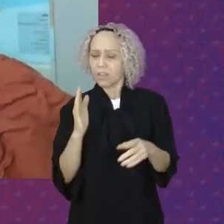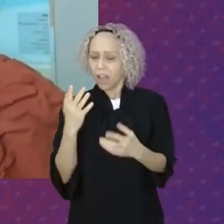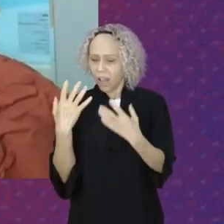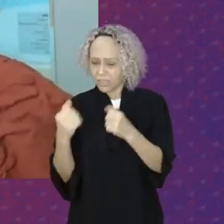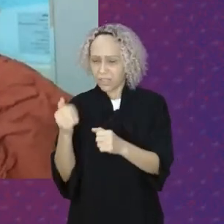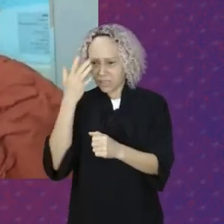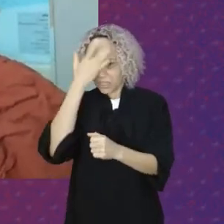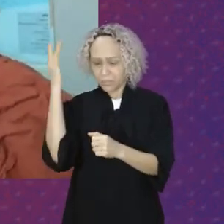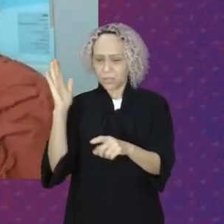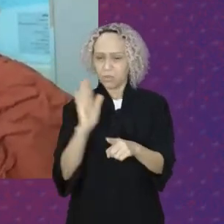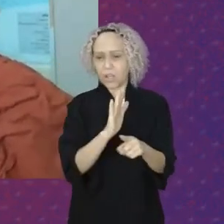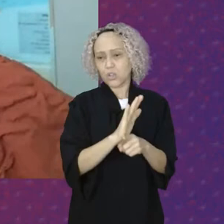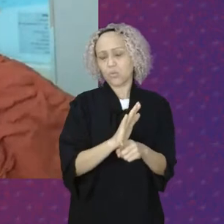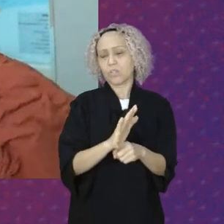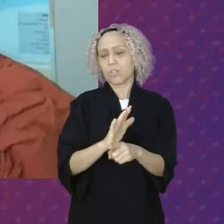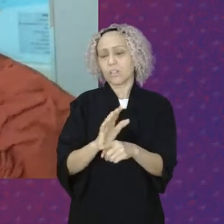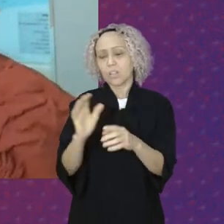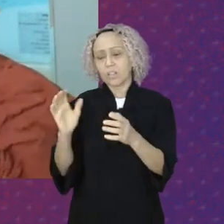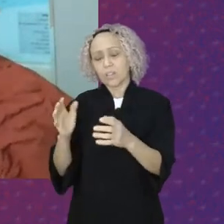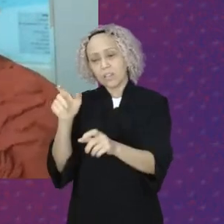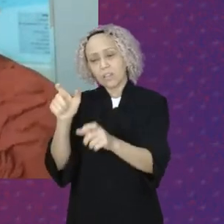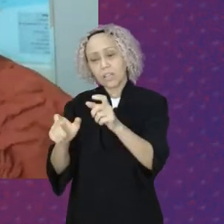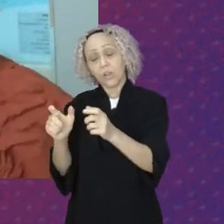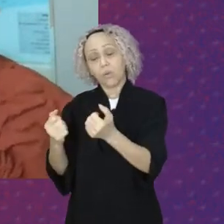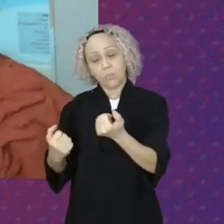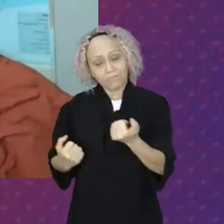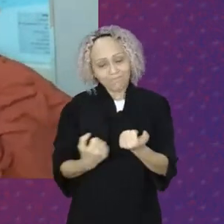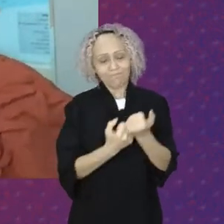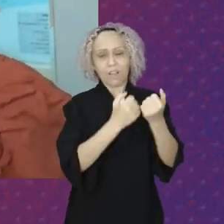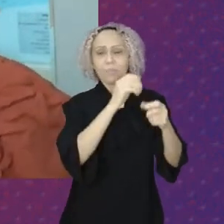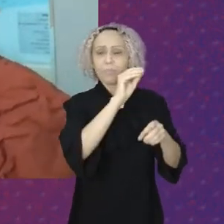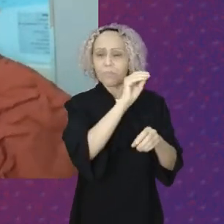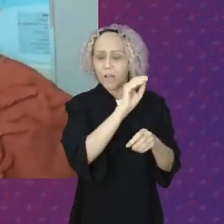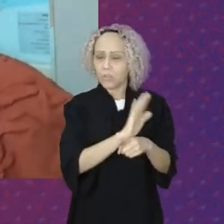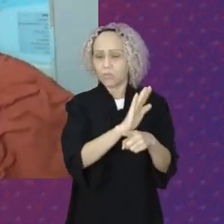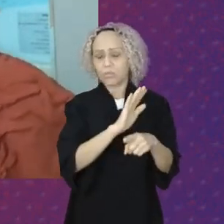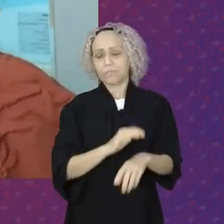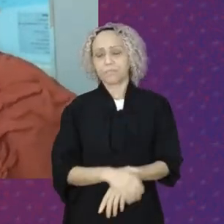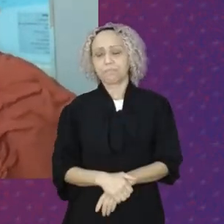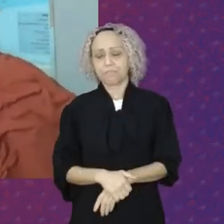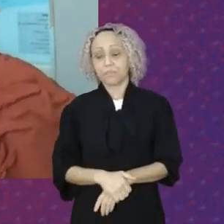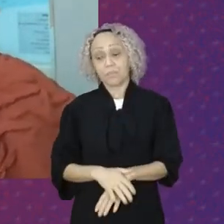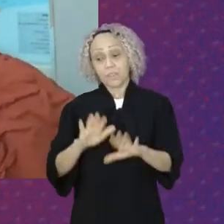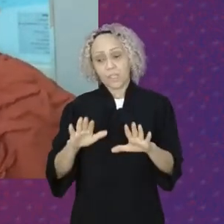que vocês se tornem pessoas que olham para as mulheres mães de outra maneira,